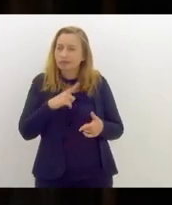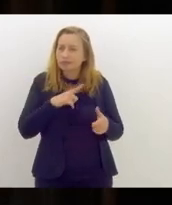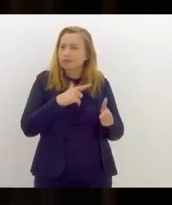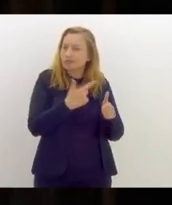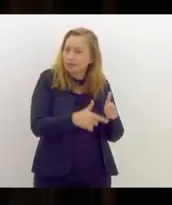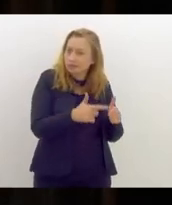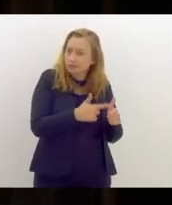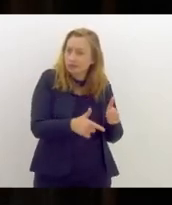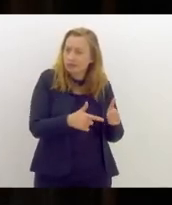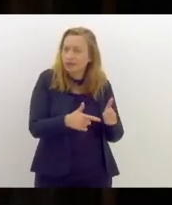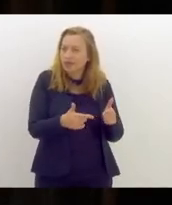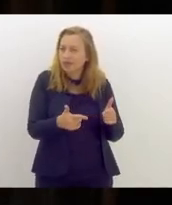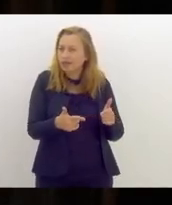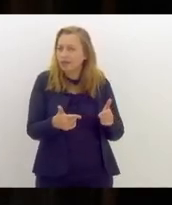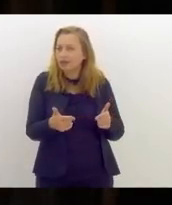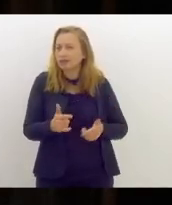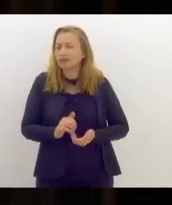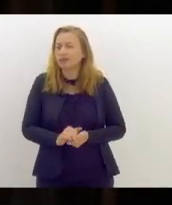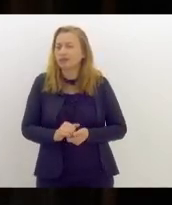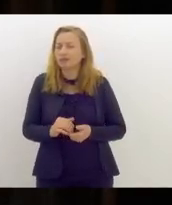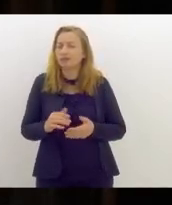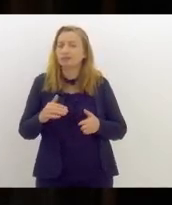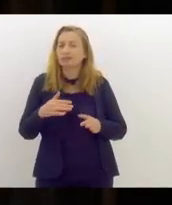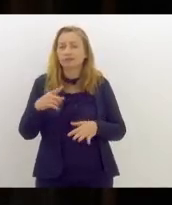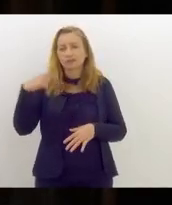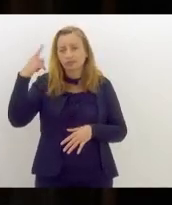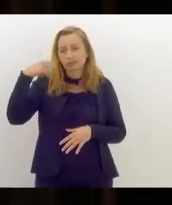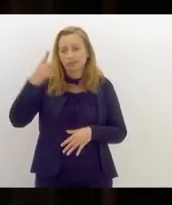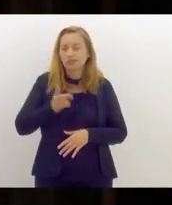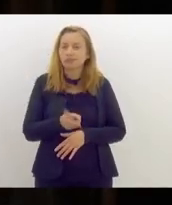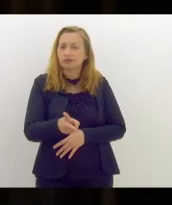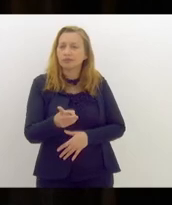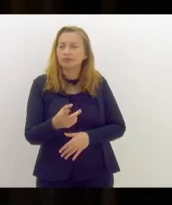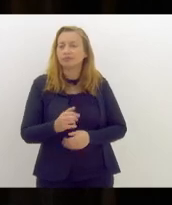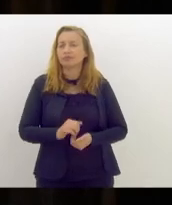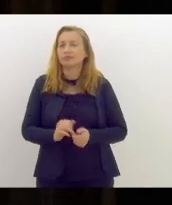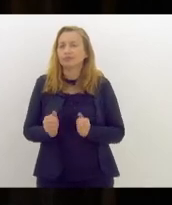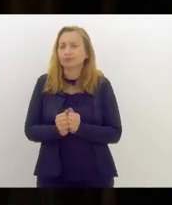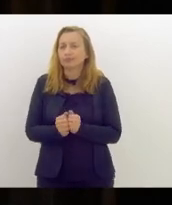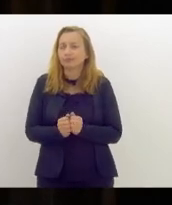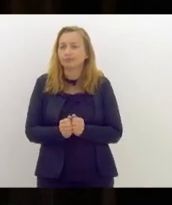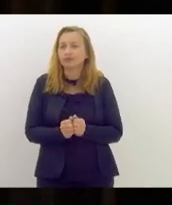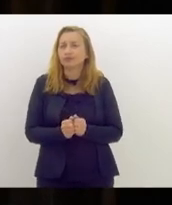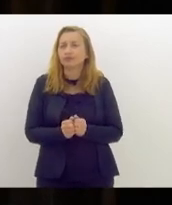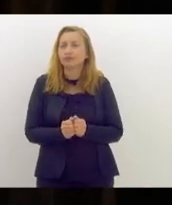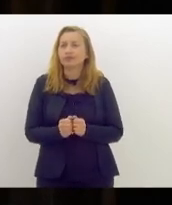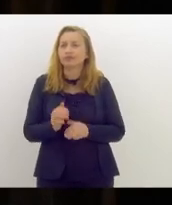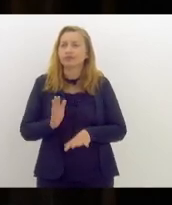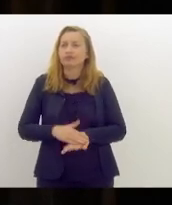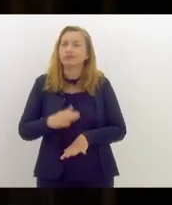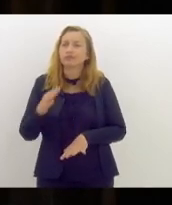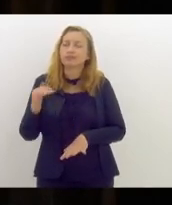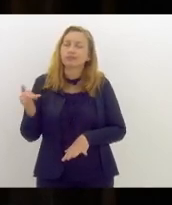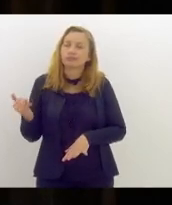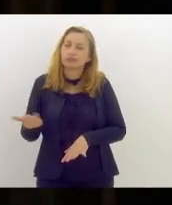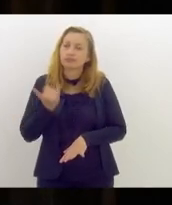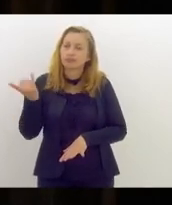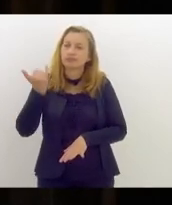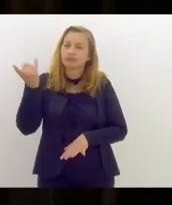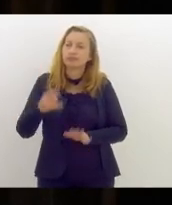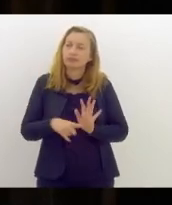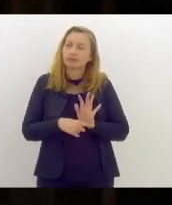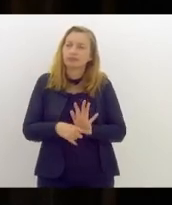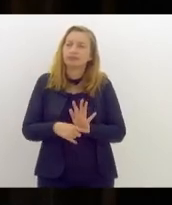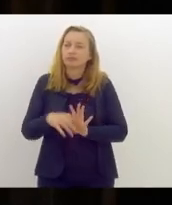chamado um advogado e os advogado sempre foram né os instrumentos mais poderosos para ajudar